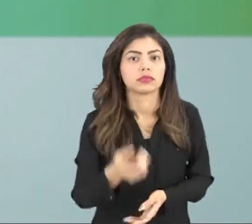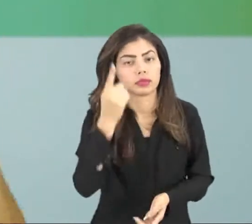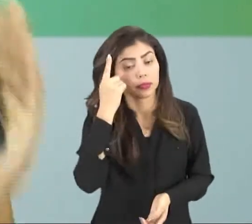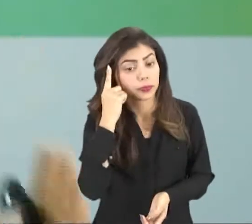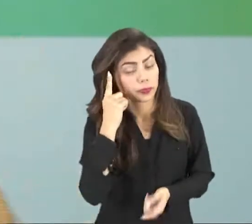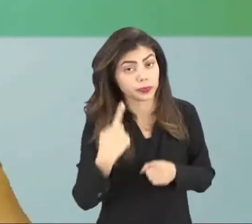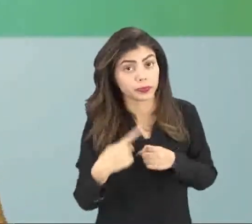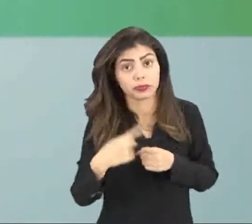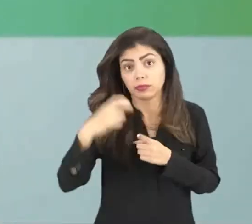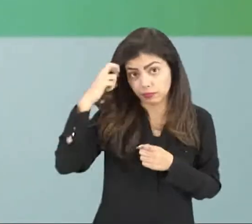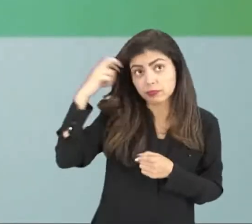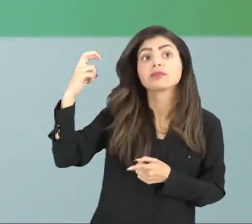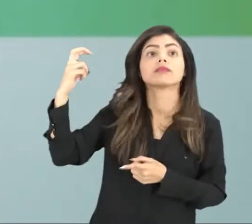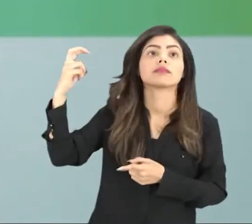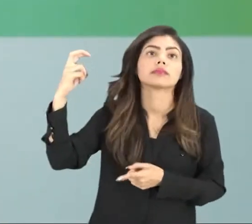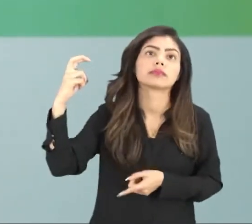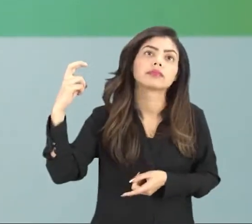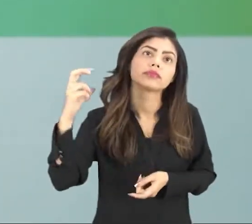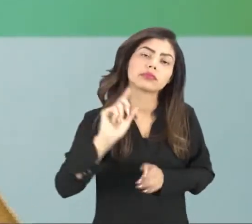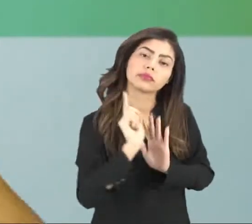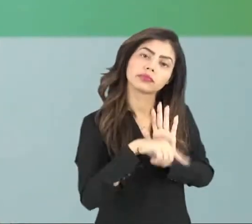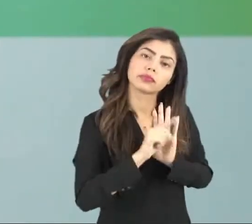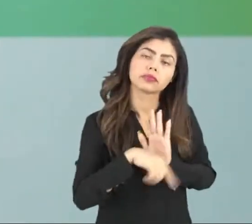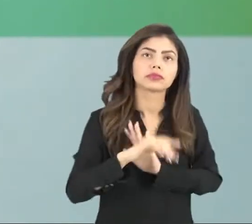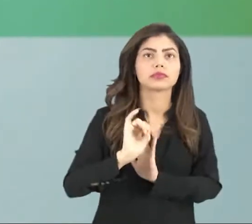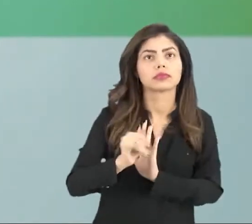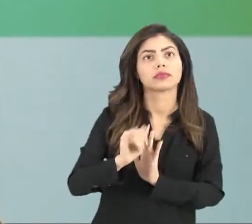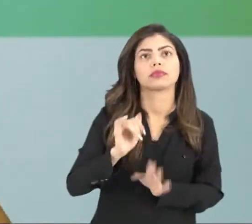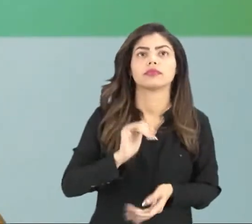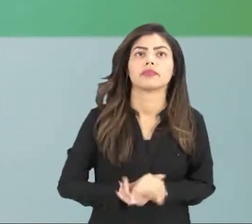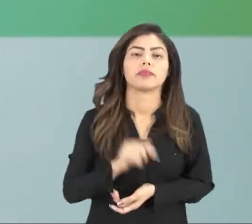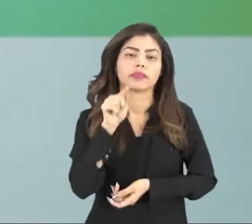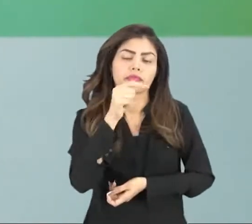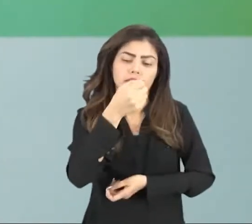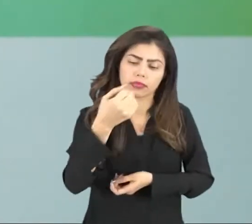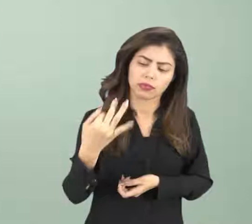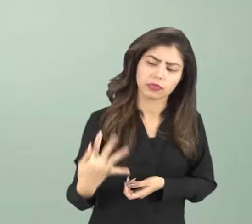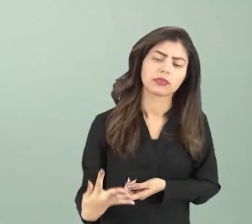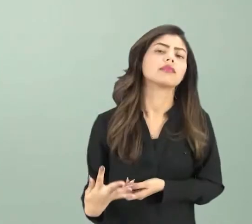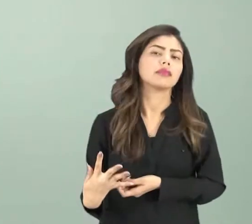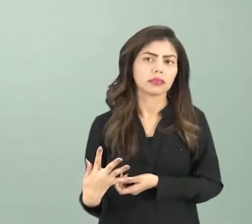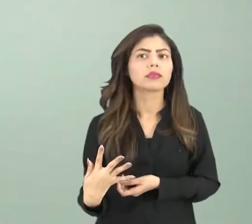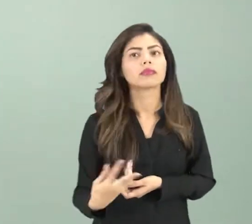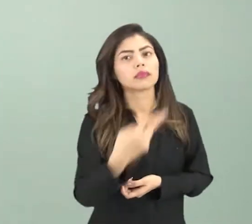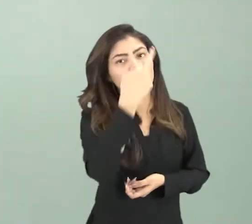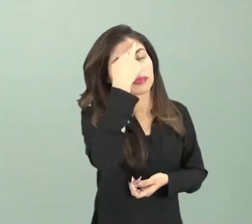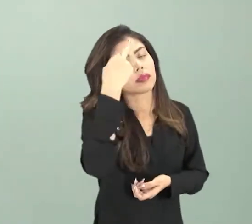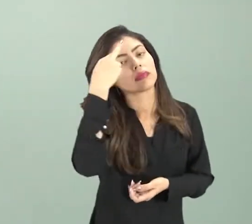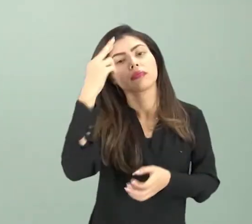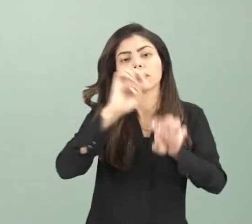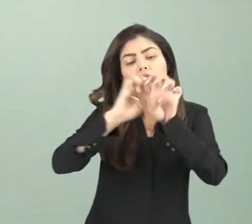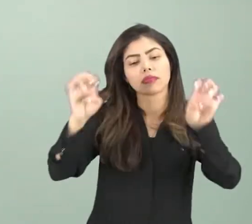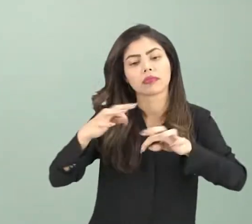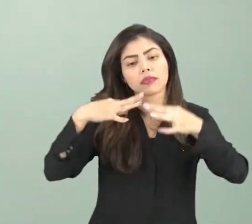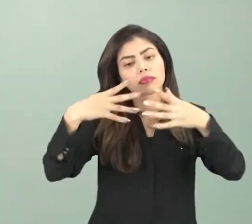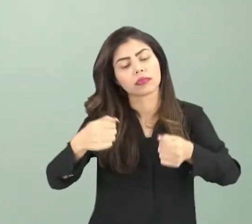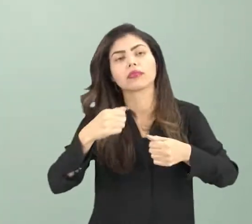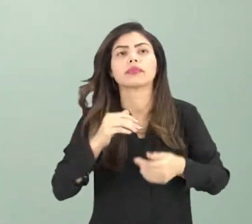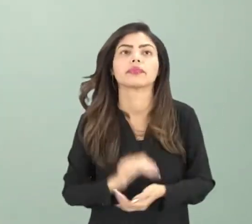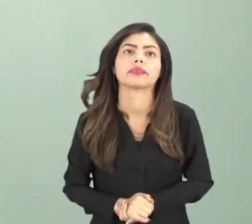expert no gênero conto. Eles sabem contar, eles têm toda uma estrutura. Falar